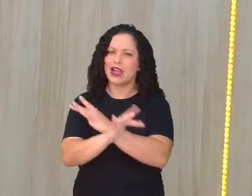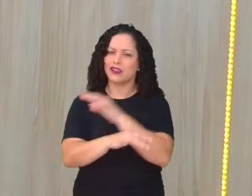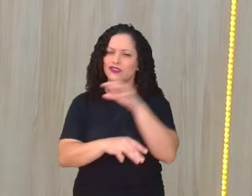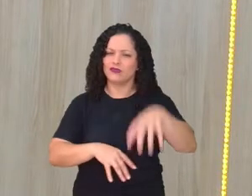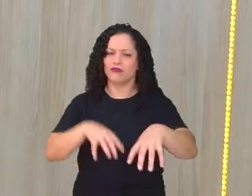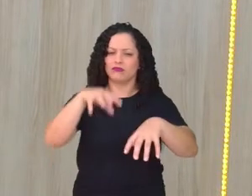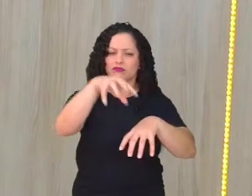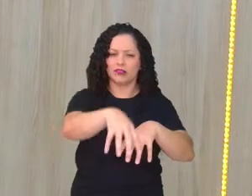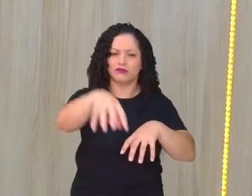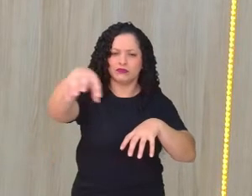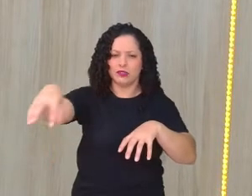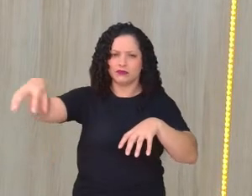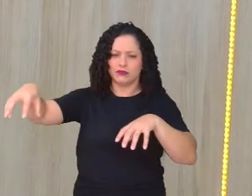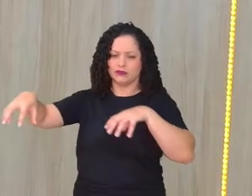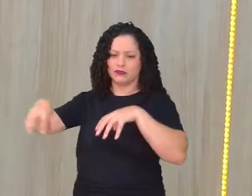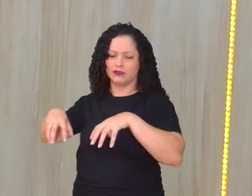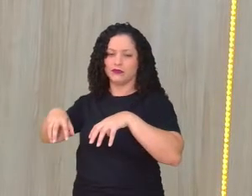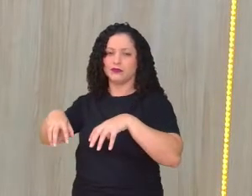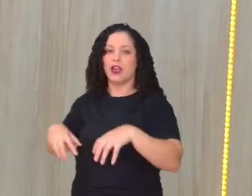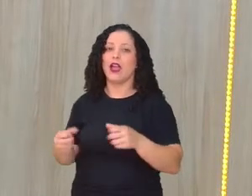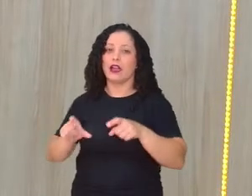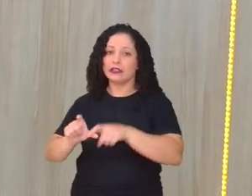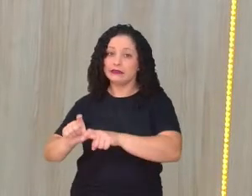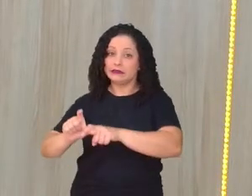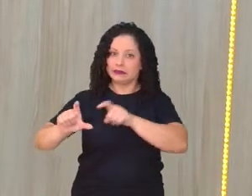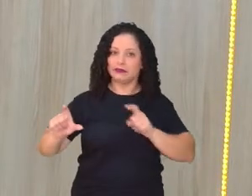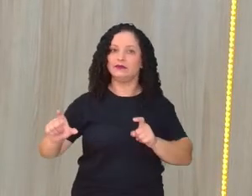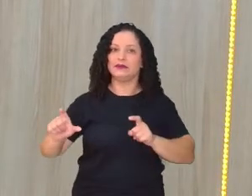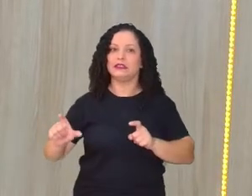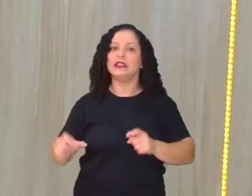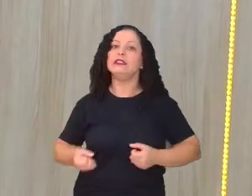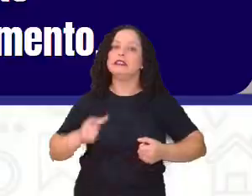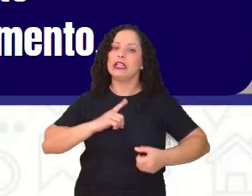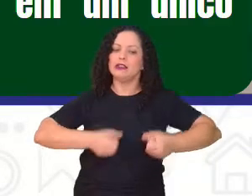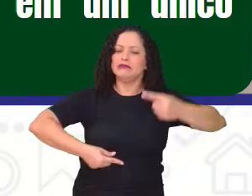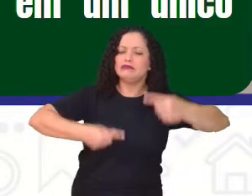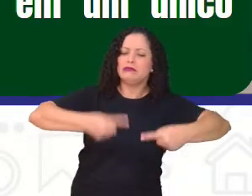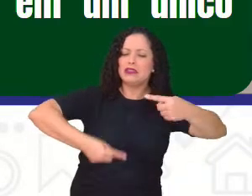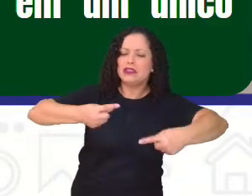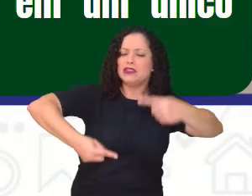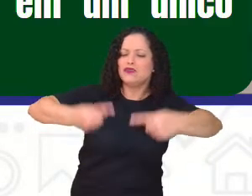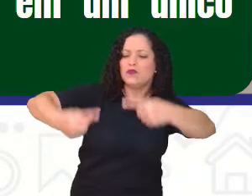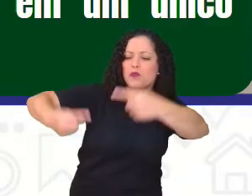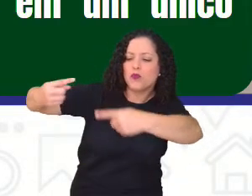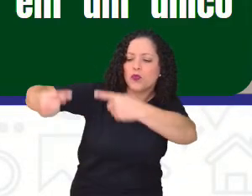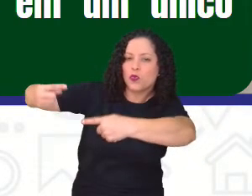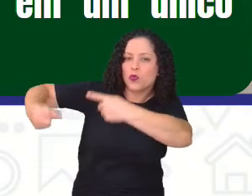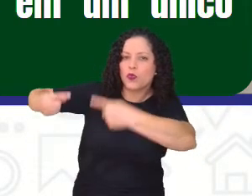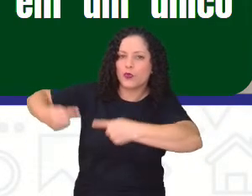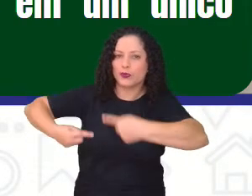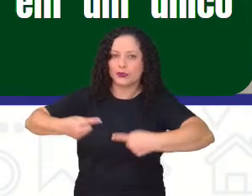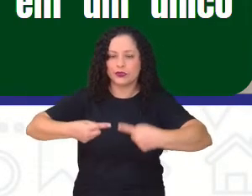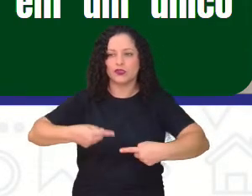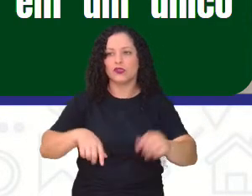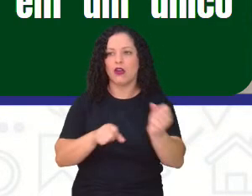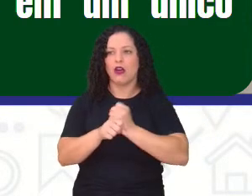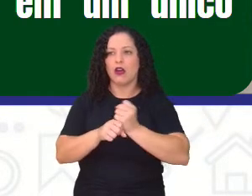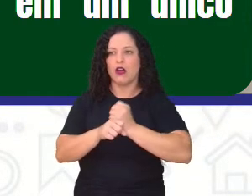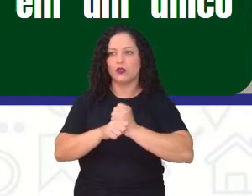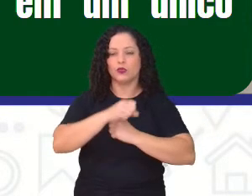outras, o que acabou provocando disputa entre elas e um consequente enfraquecimento. Aí, ó, por volta do ano